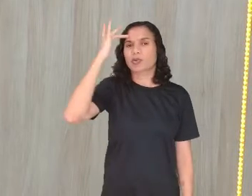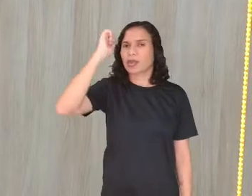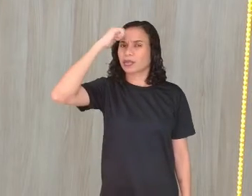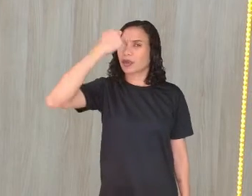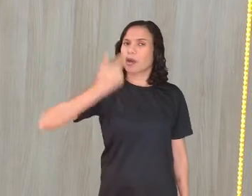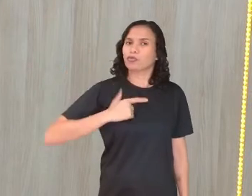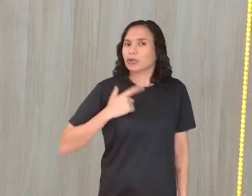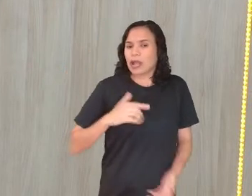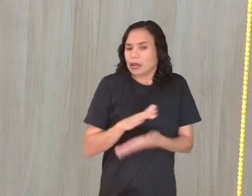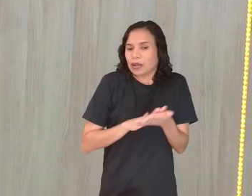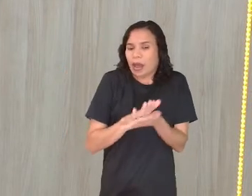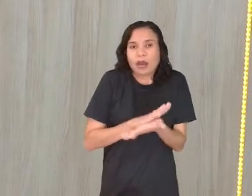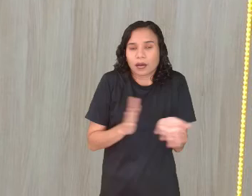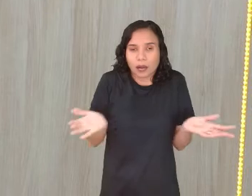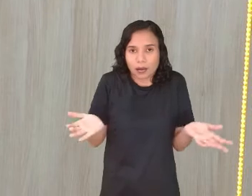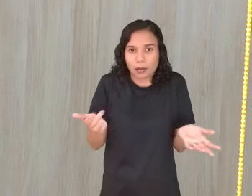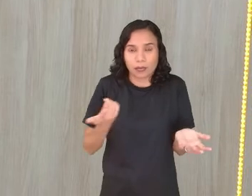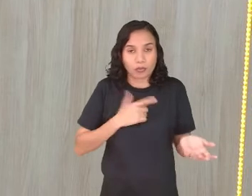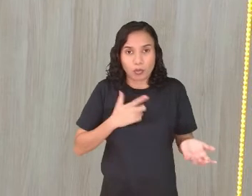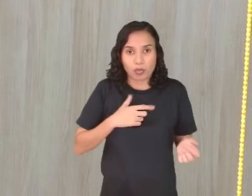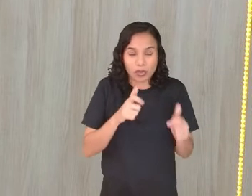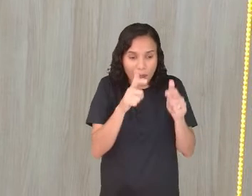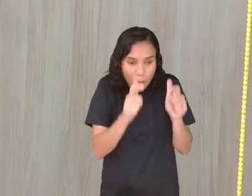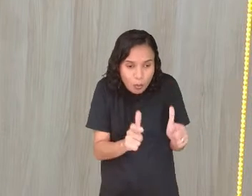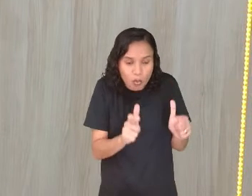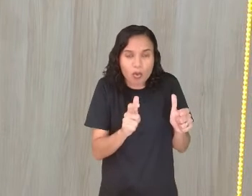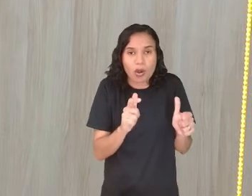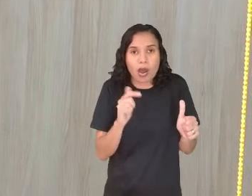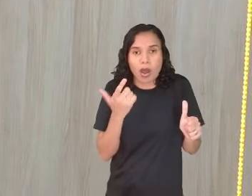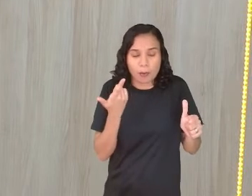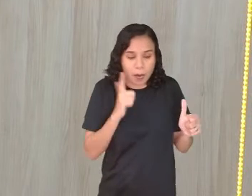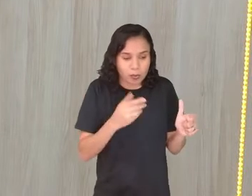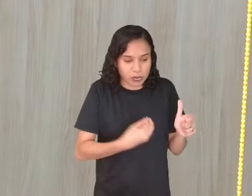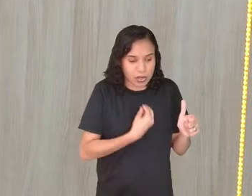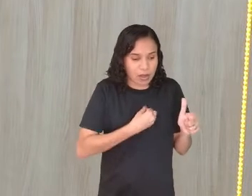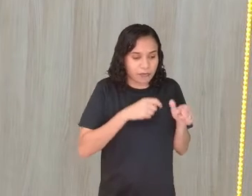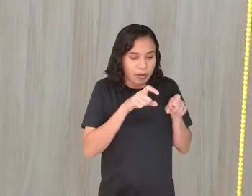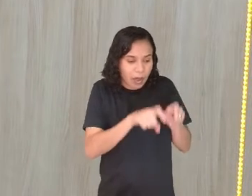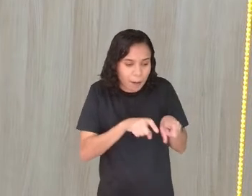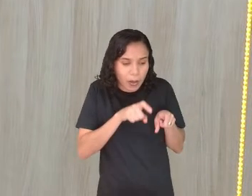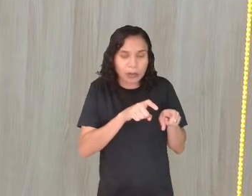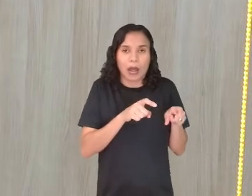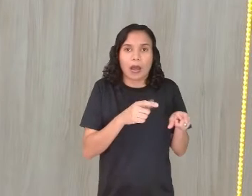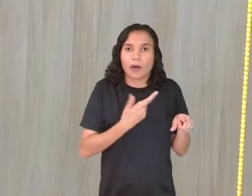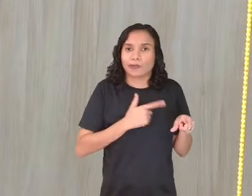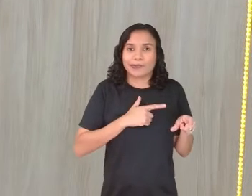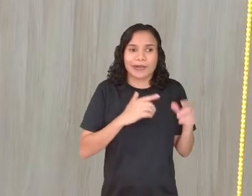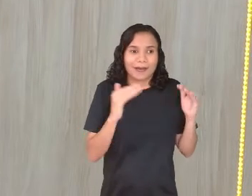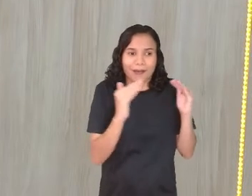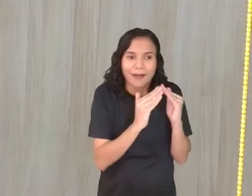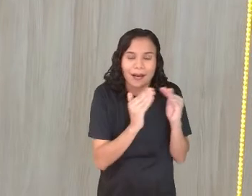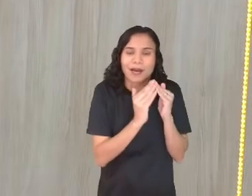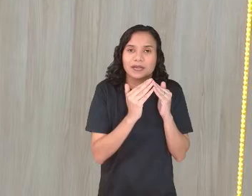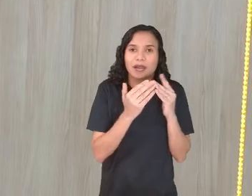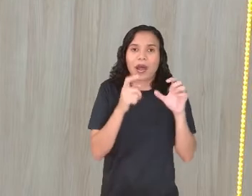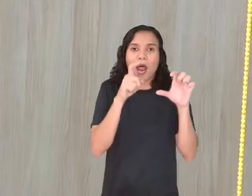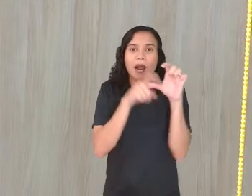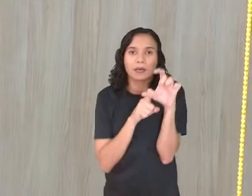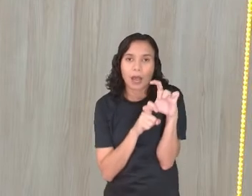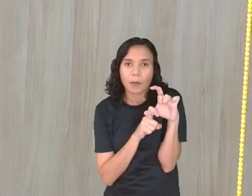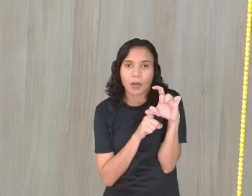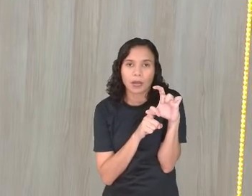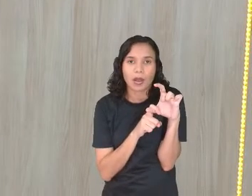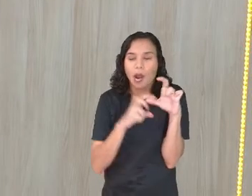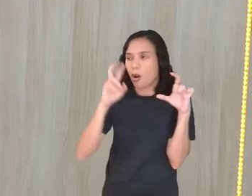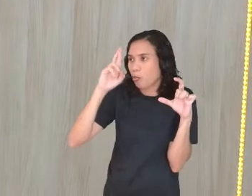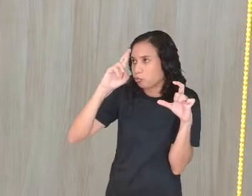tinham acesso nenhum. Né? Não tinha um território para ele sobreviver, uma casa, né? Ele dependia ali do seu